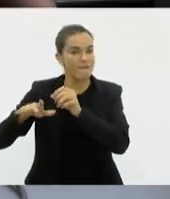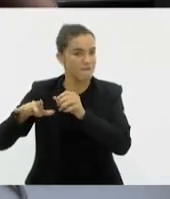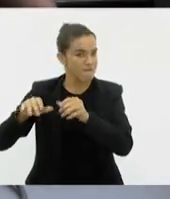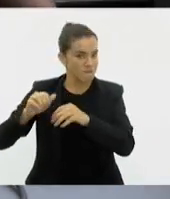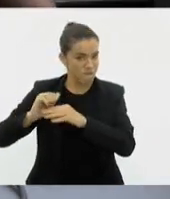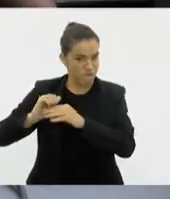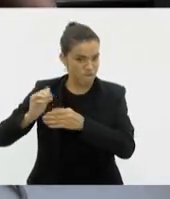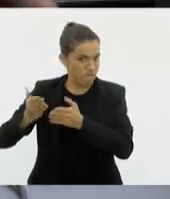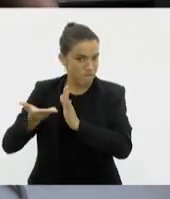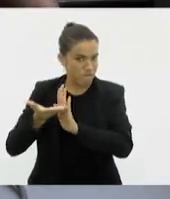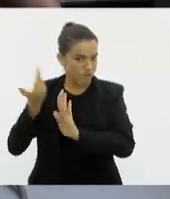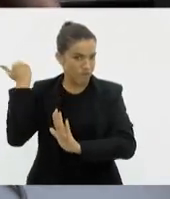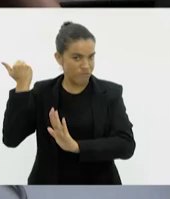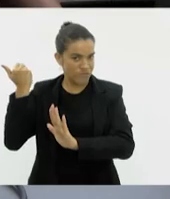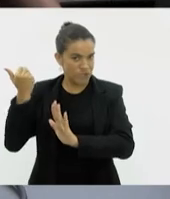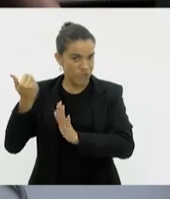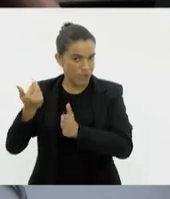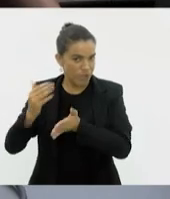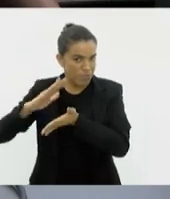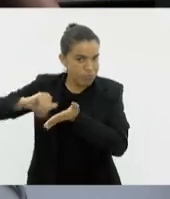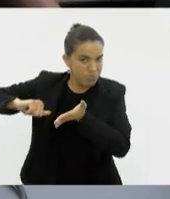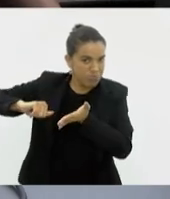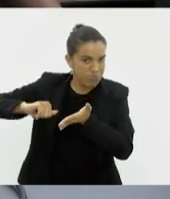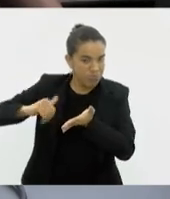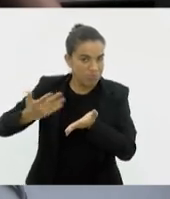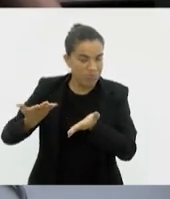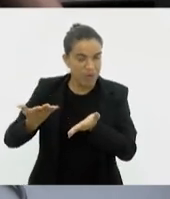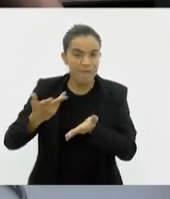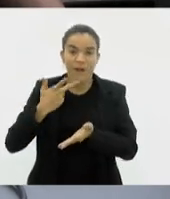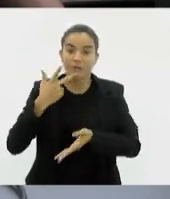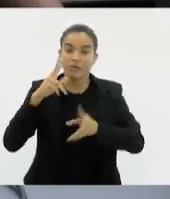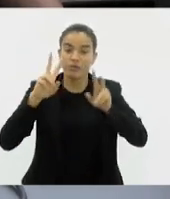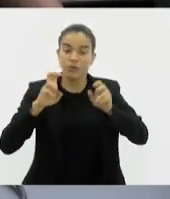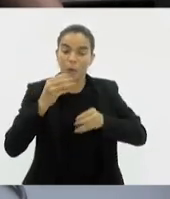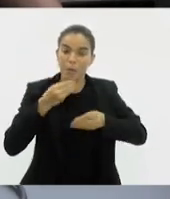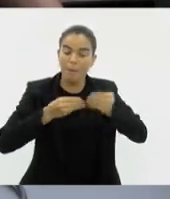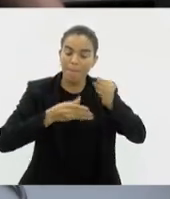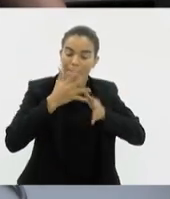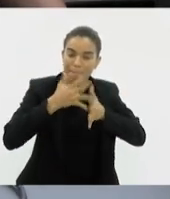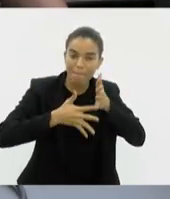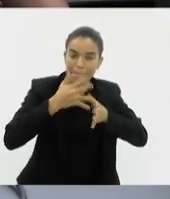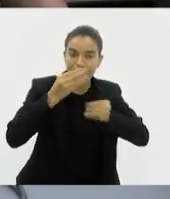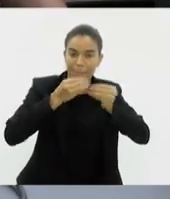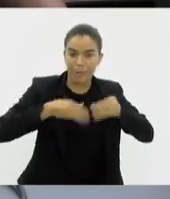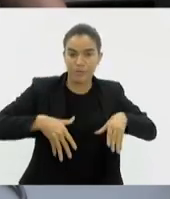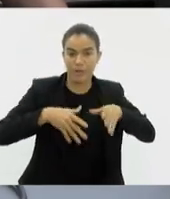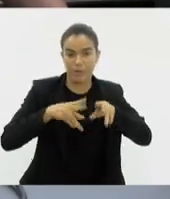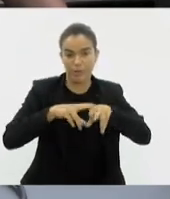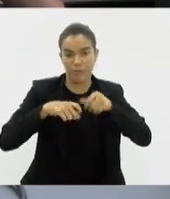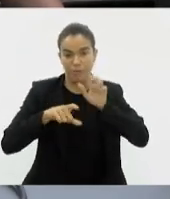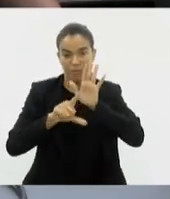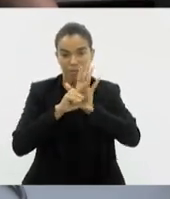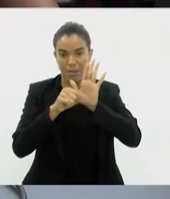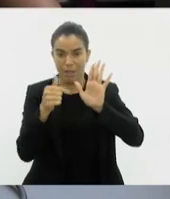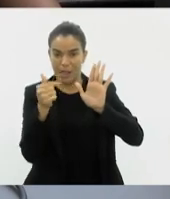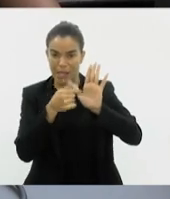desta proposição. Então, quando fala da prejudicabilidade em razão da própria lei original,